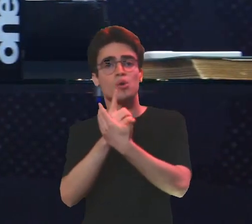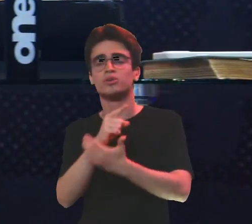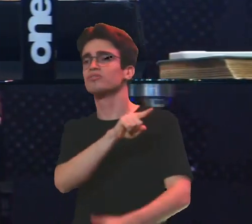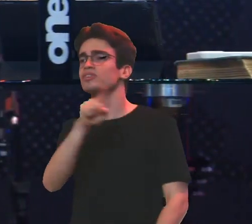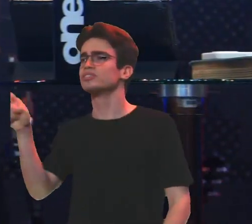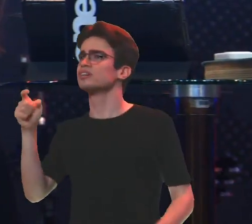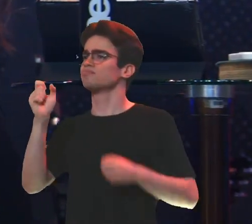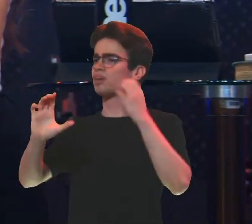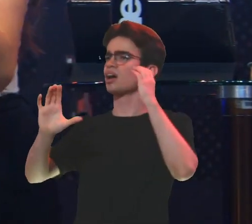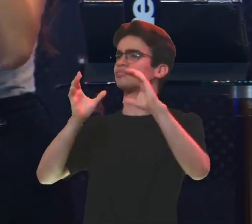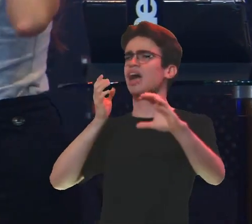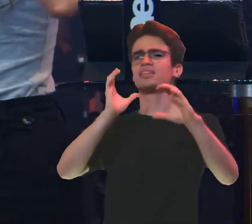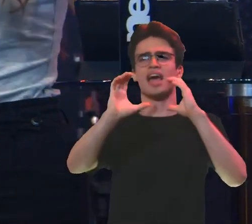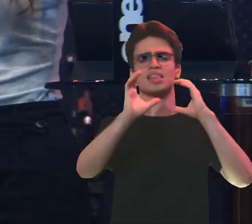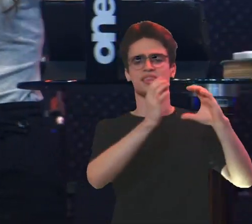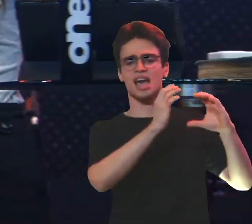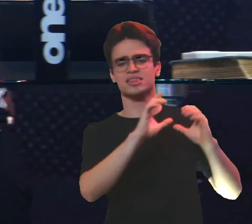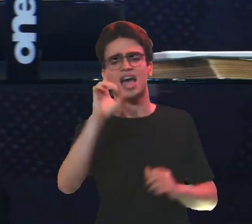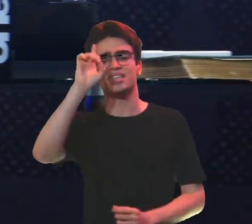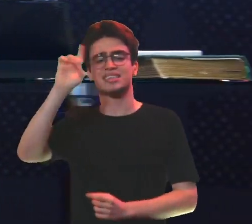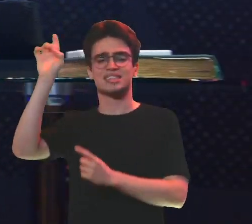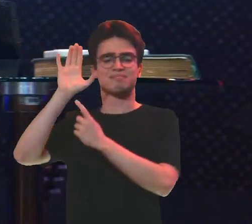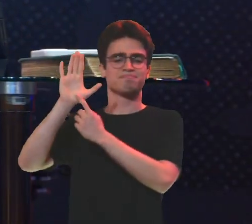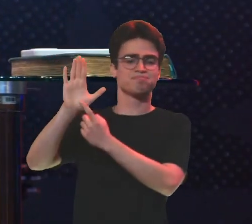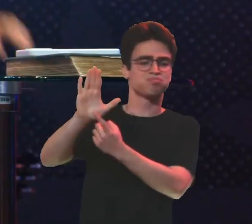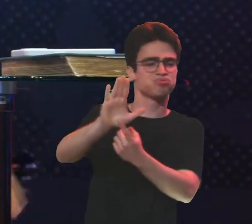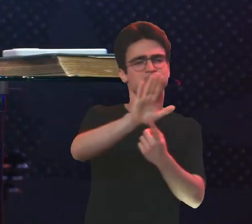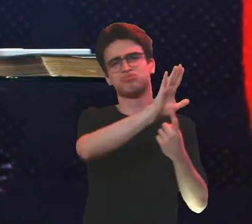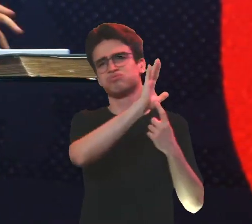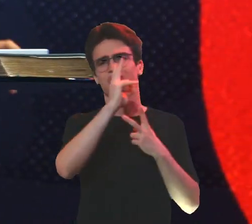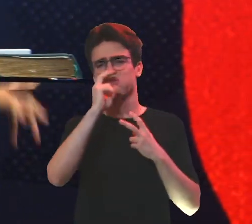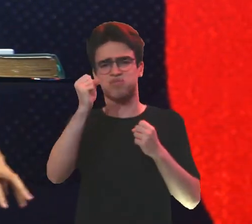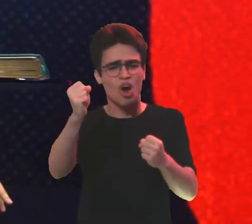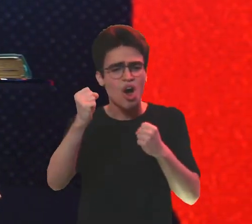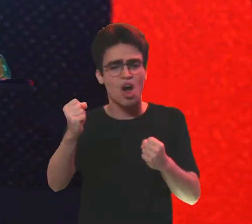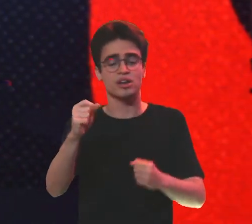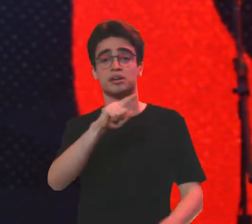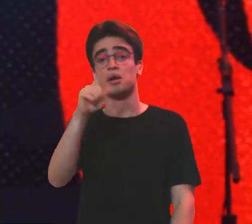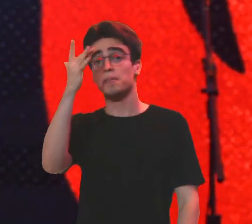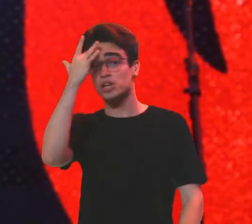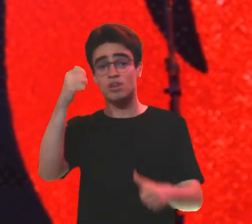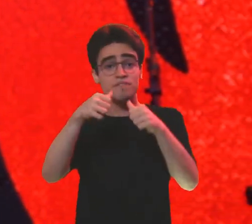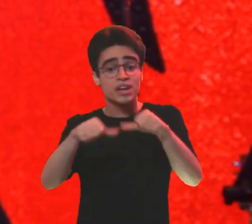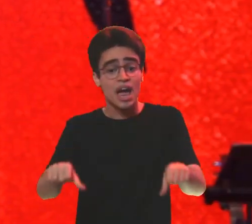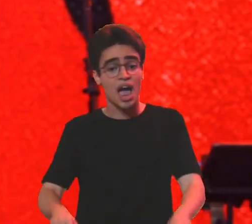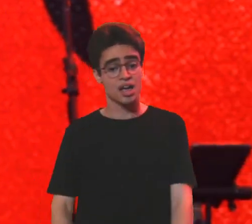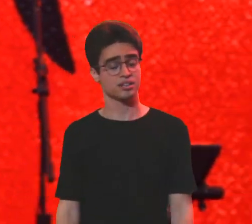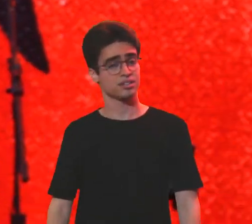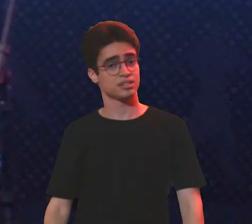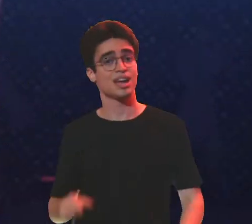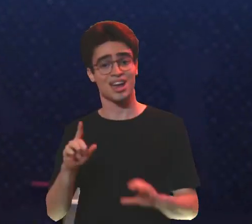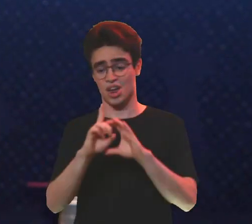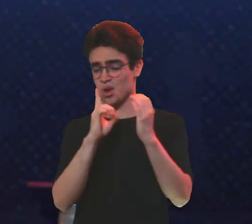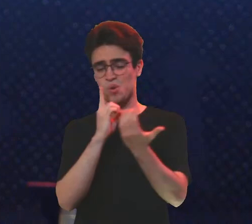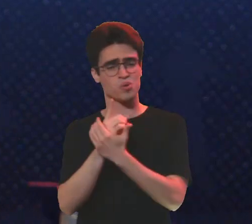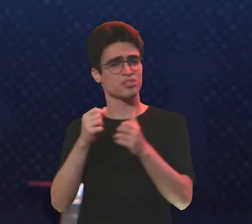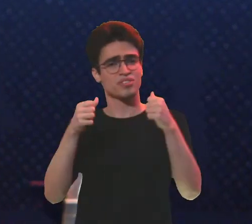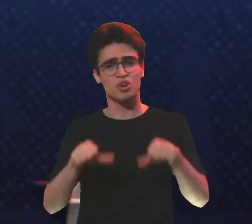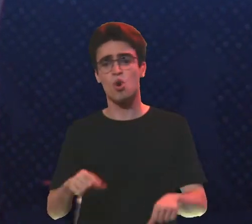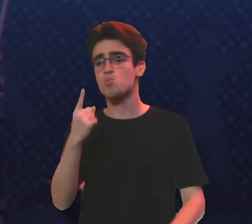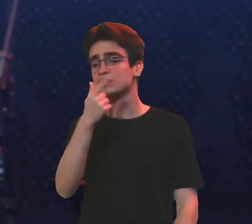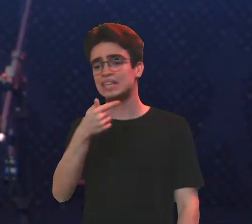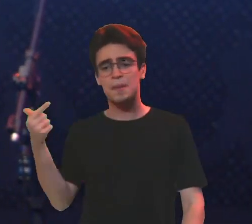a cantar, Deus estava se manifestando de uma forma tão forte que as pessoas não foram embora. Aquele culto durou mais de uma